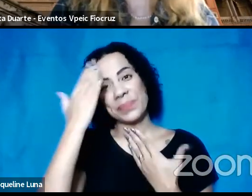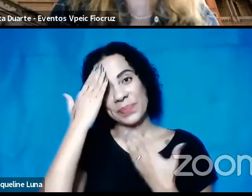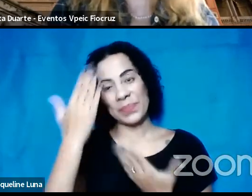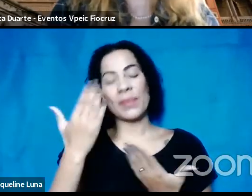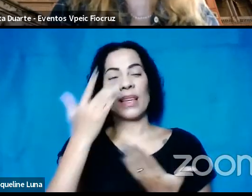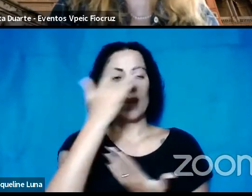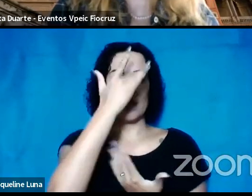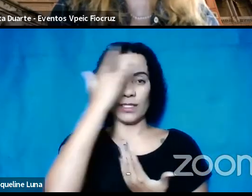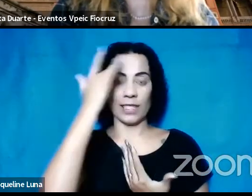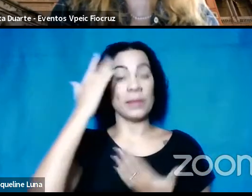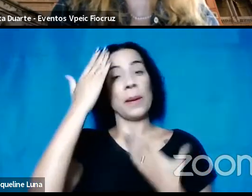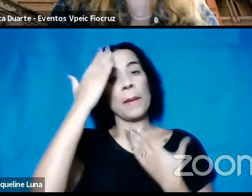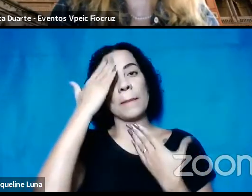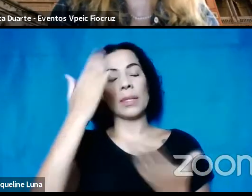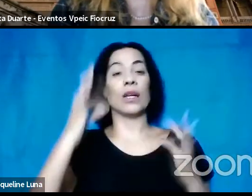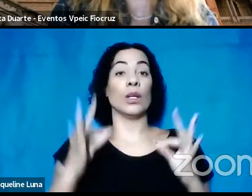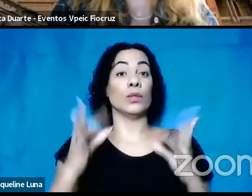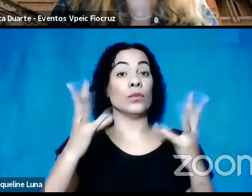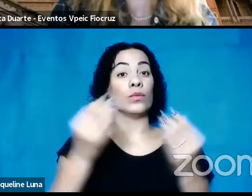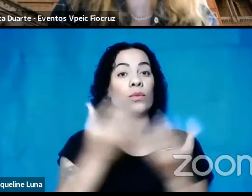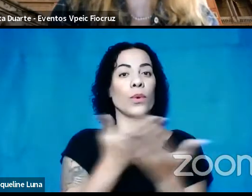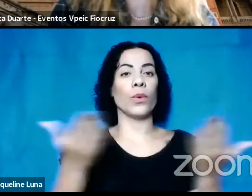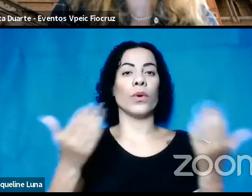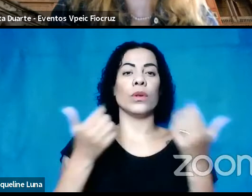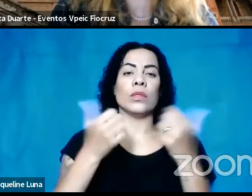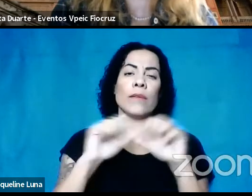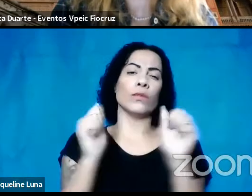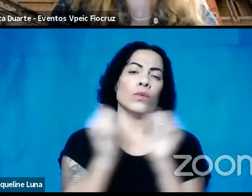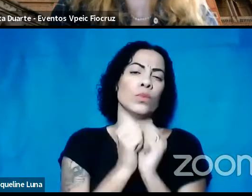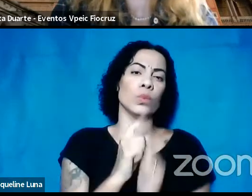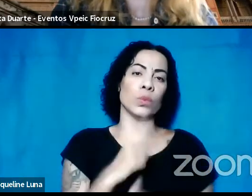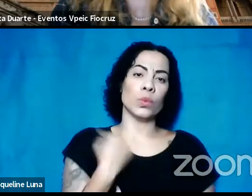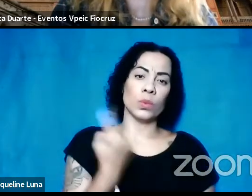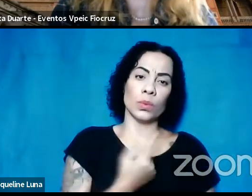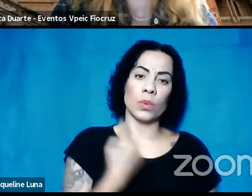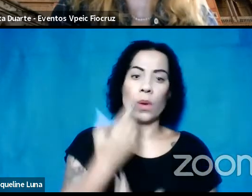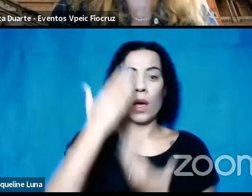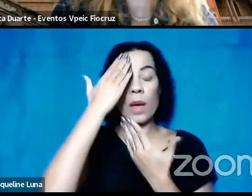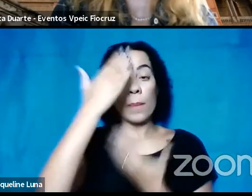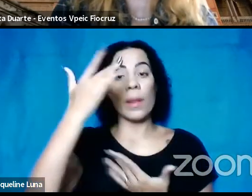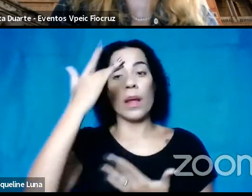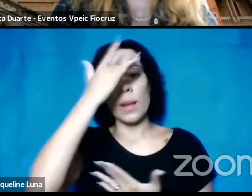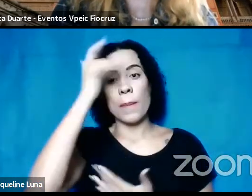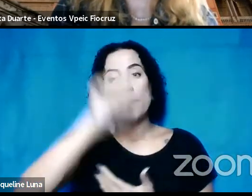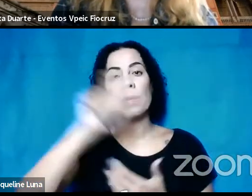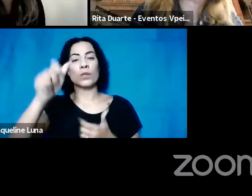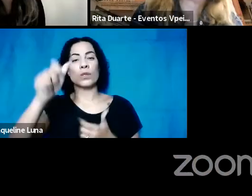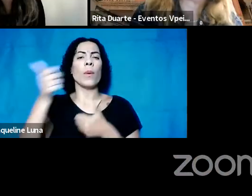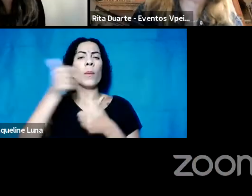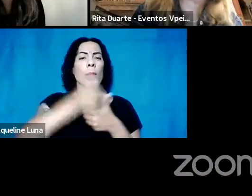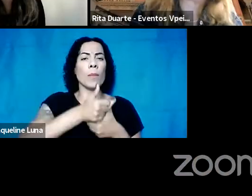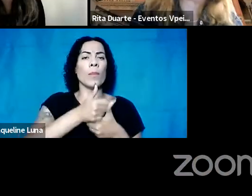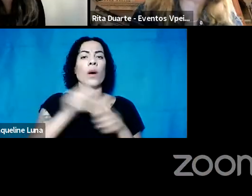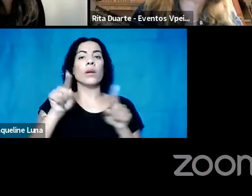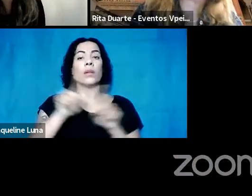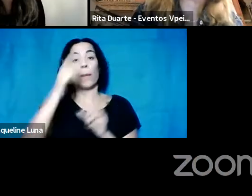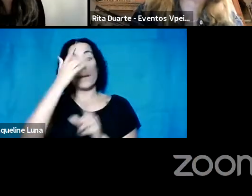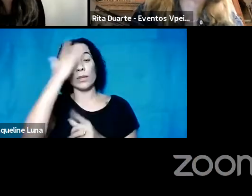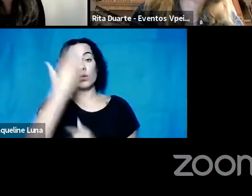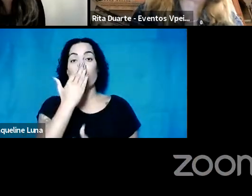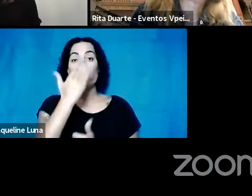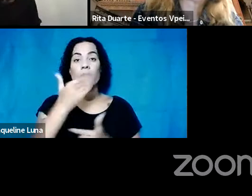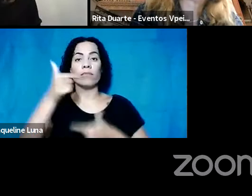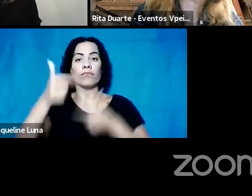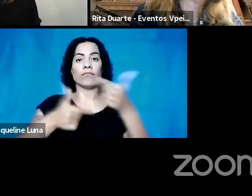Cris. Muito obrigada a todos que estiveram conosco. Obrigada, pessoal de apoio de bastidor e de frente de linha.